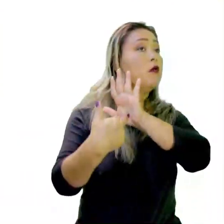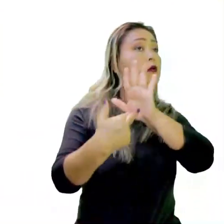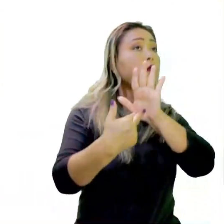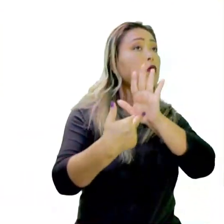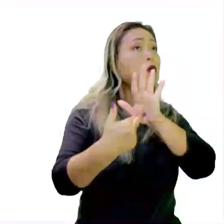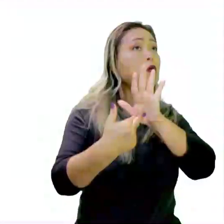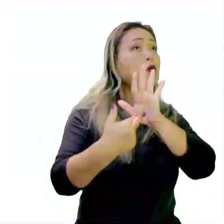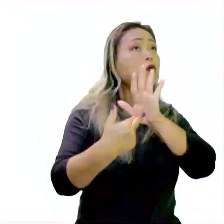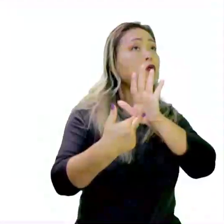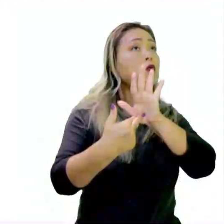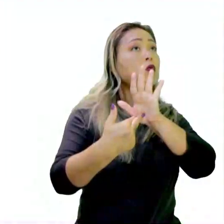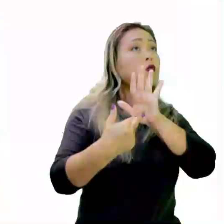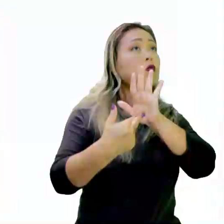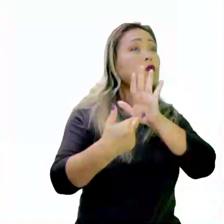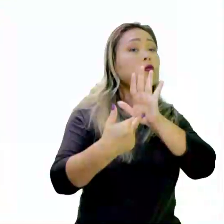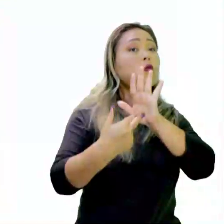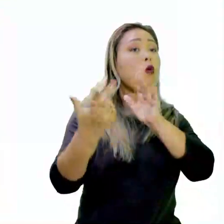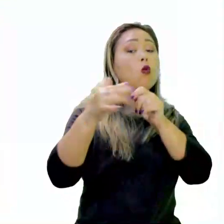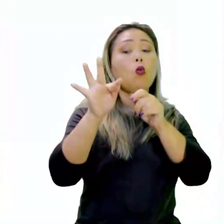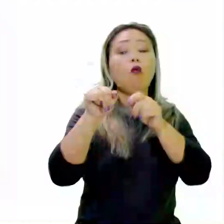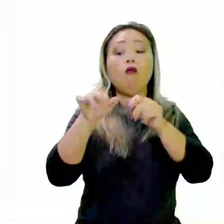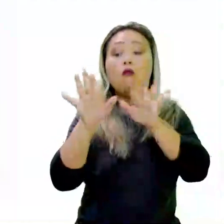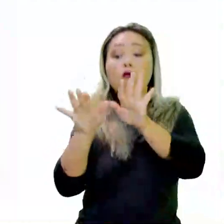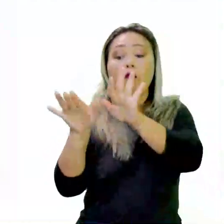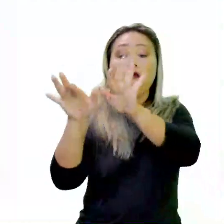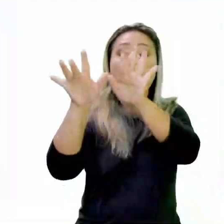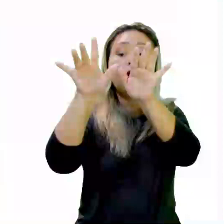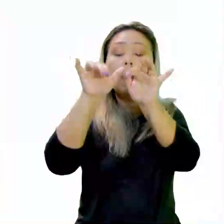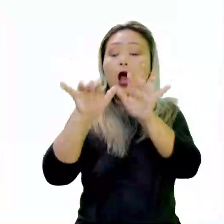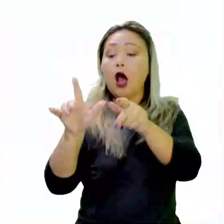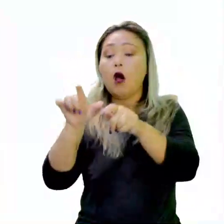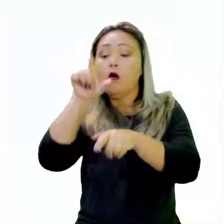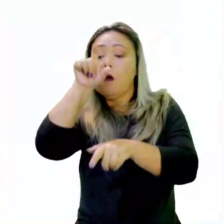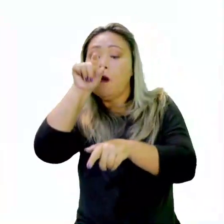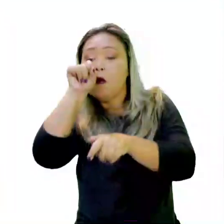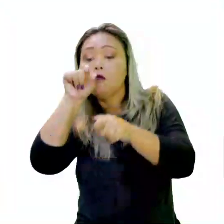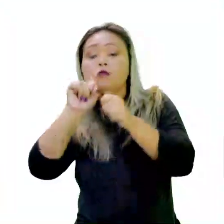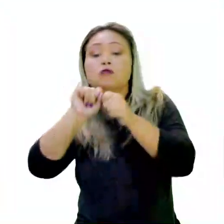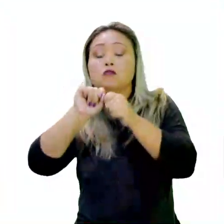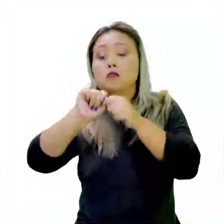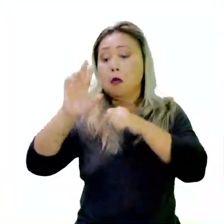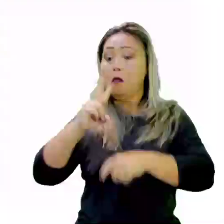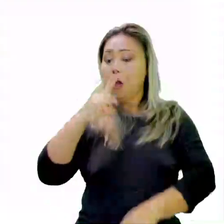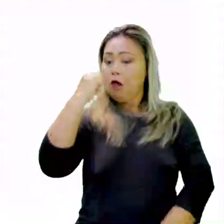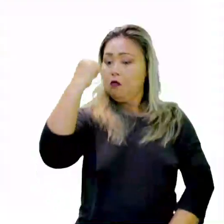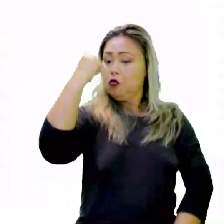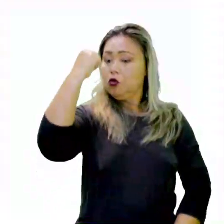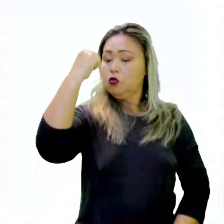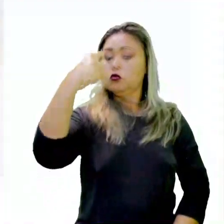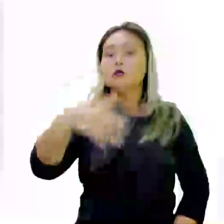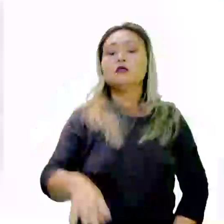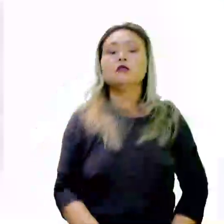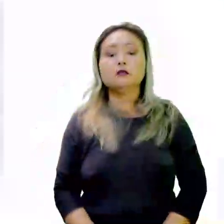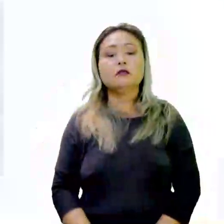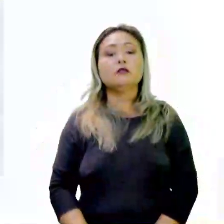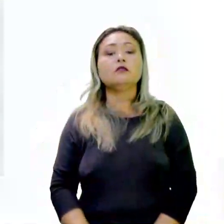representado com o formato de um falcão, de uma ave, de um bicho mais poderoso.